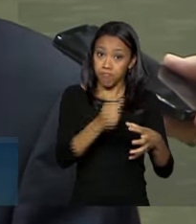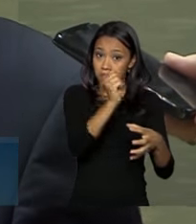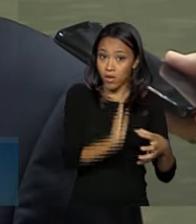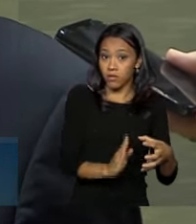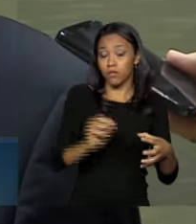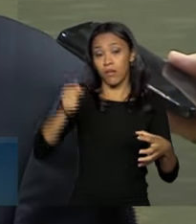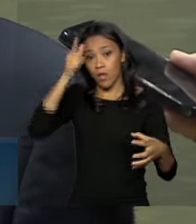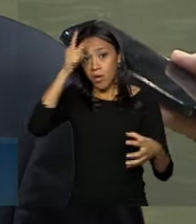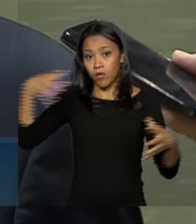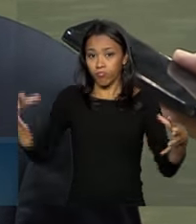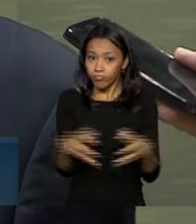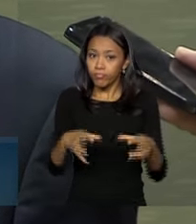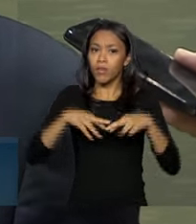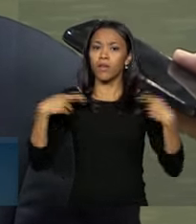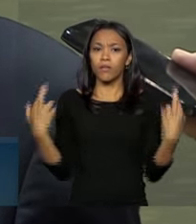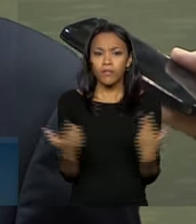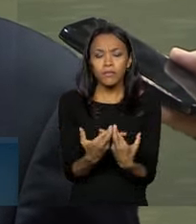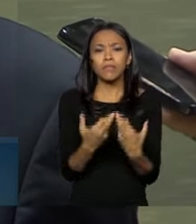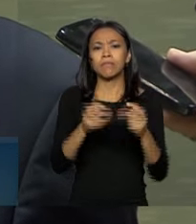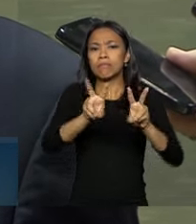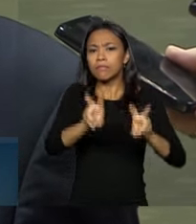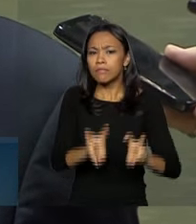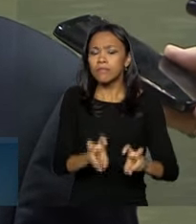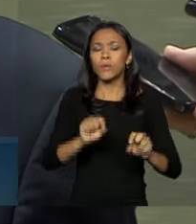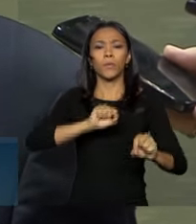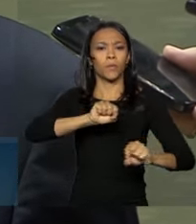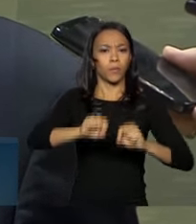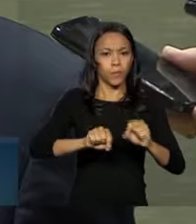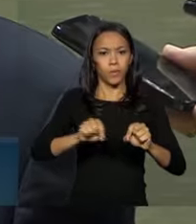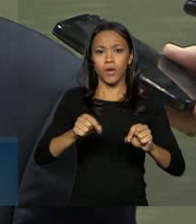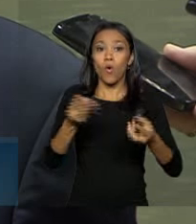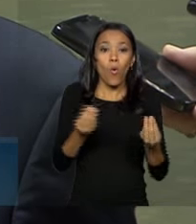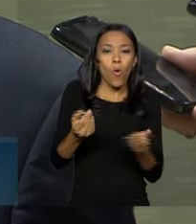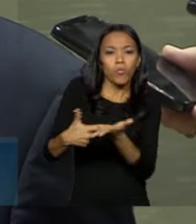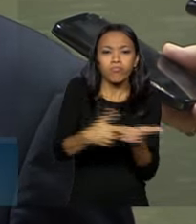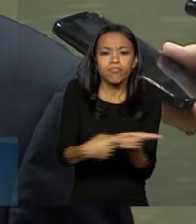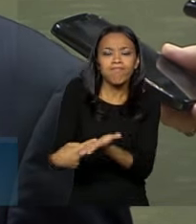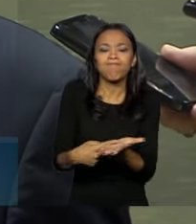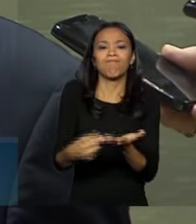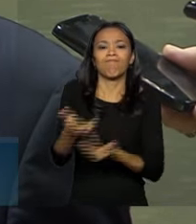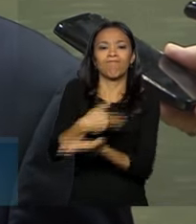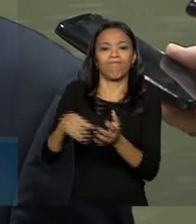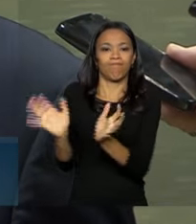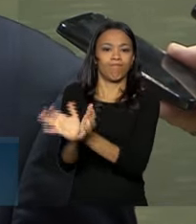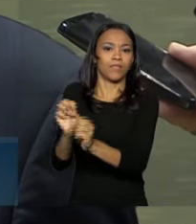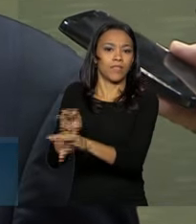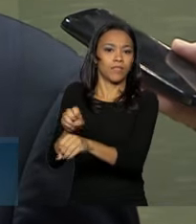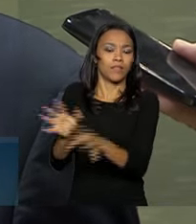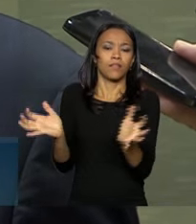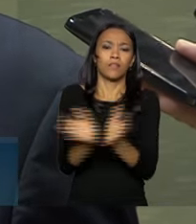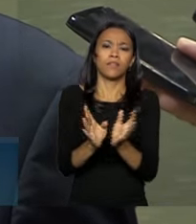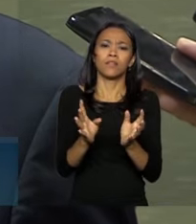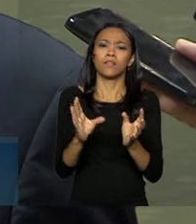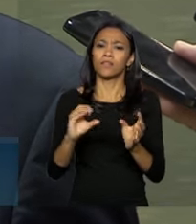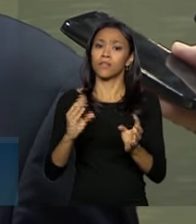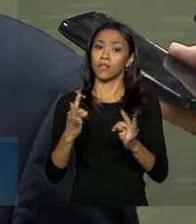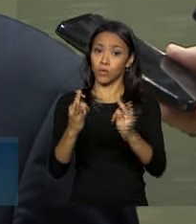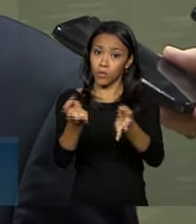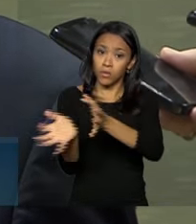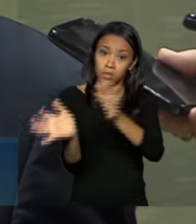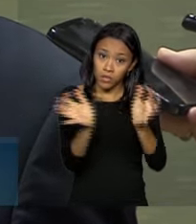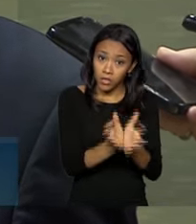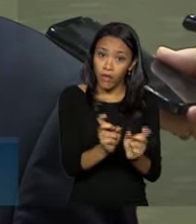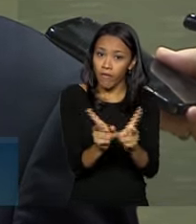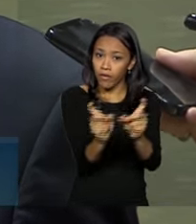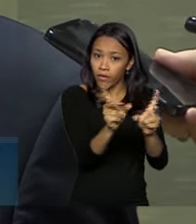discutir em detalhe, em grande pormenor, todas as possibilidades de cooperação em educação, em ciência e tecnologia, em comércio,